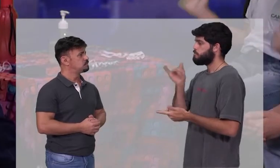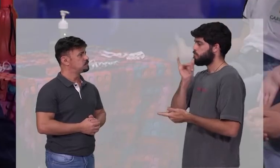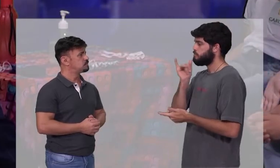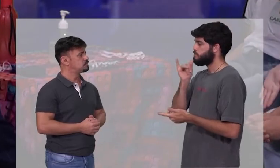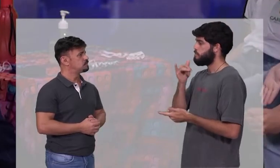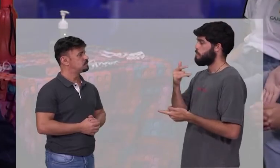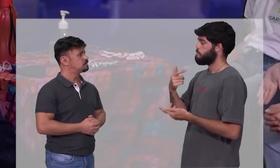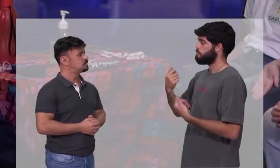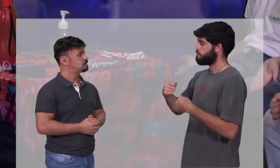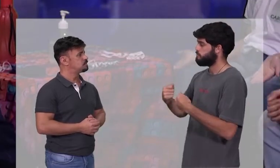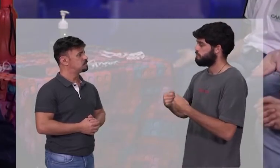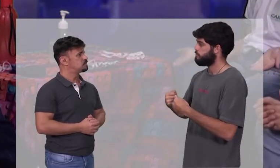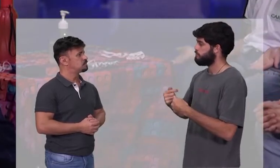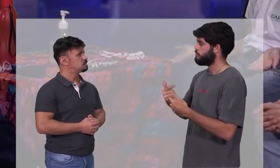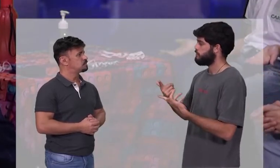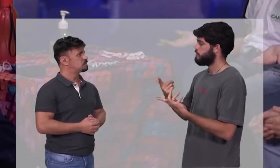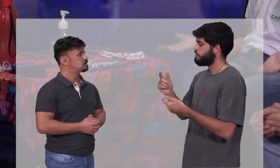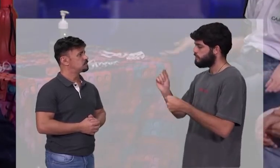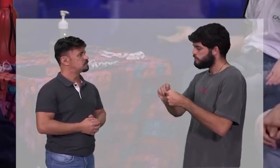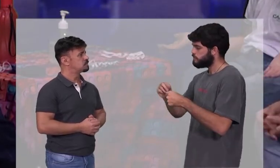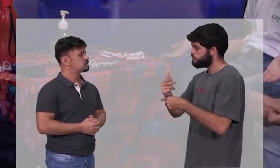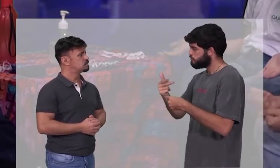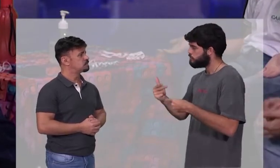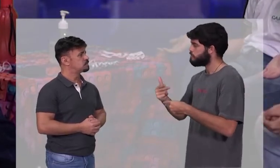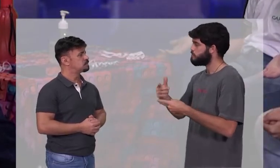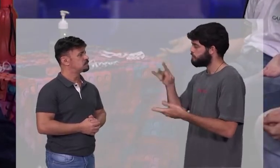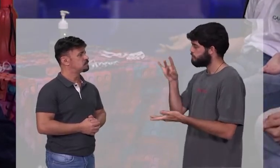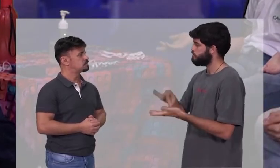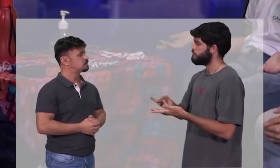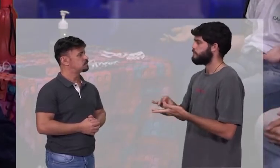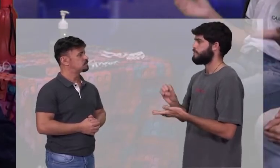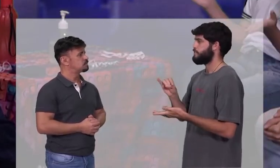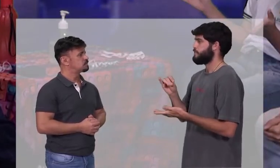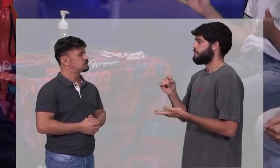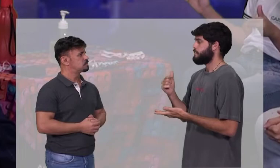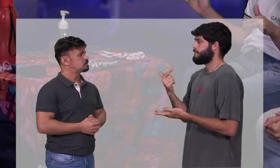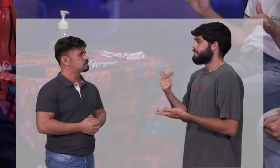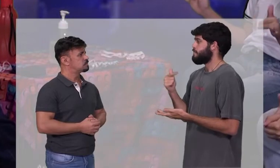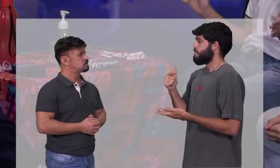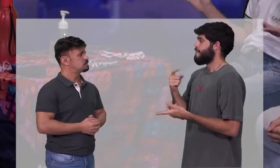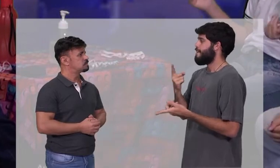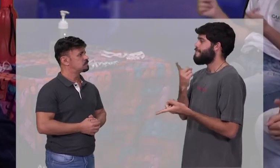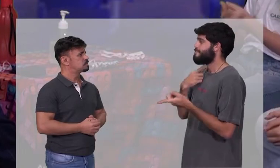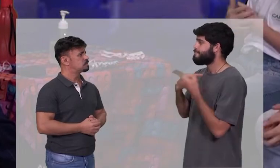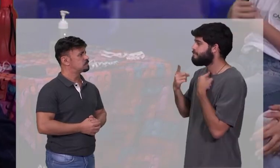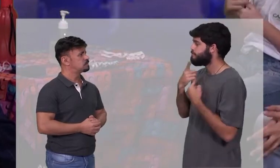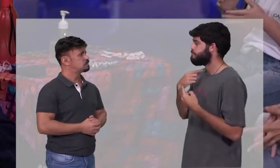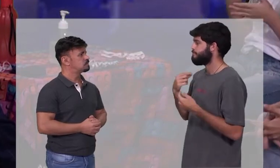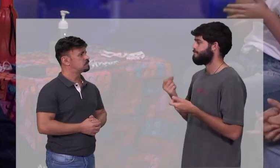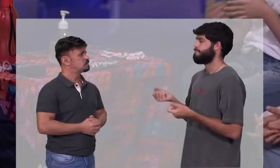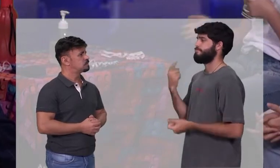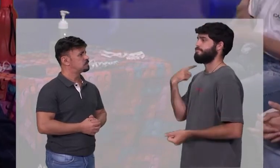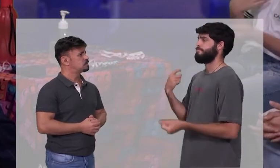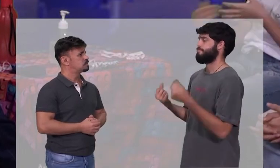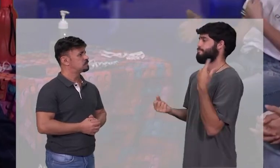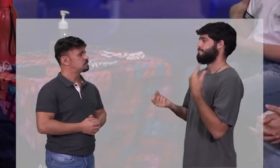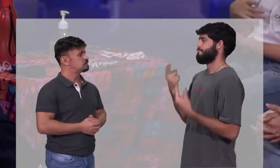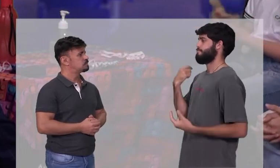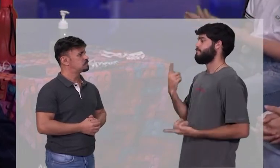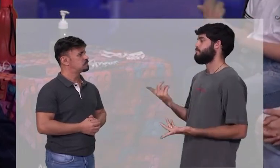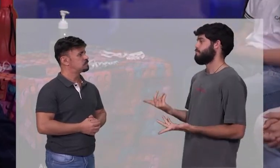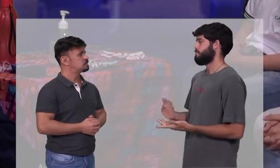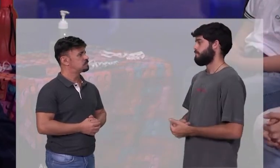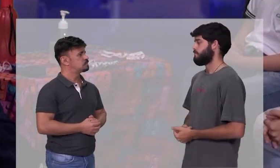estar disposto com as coisas que você vai fazer. Porque se você não tiver disposto, vai parecer que você está nem aí. Só está assistindo